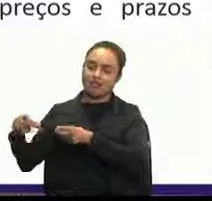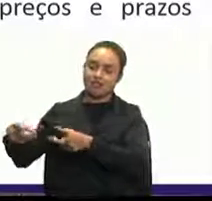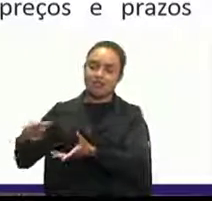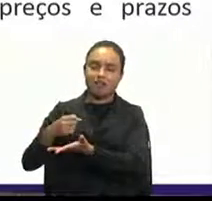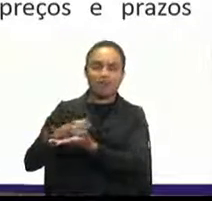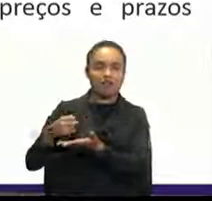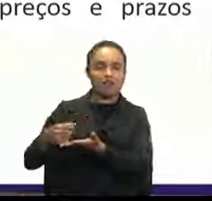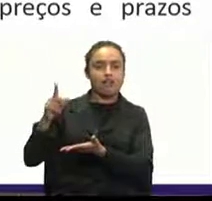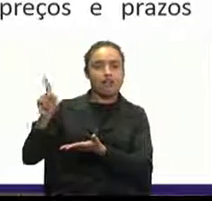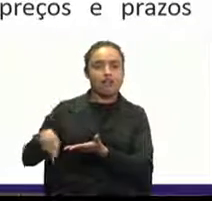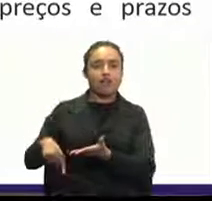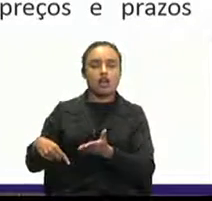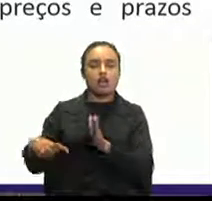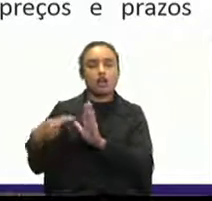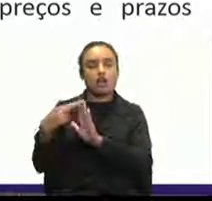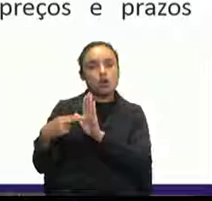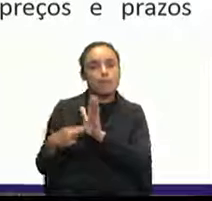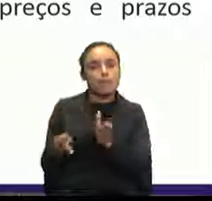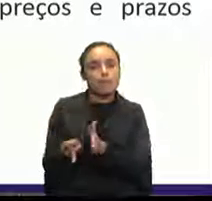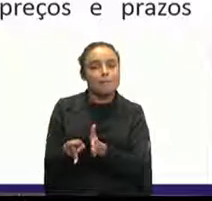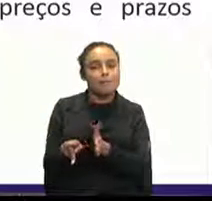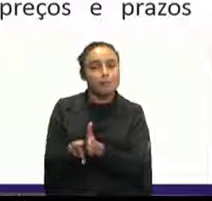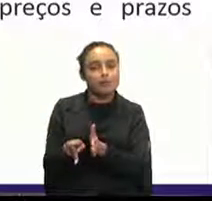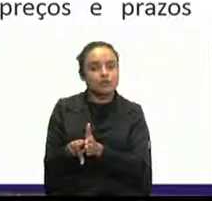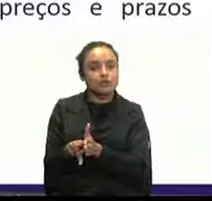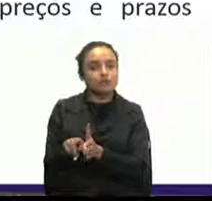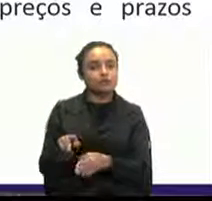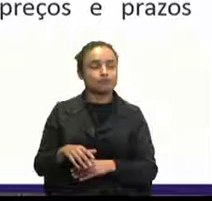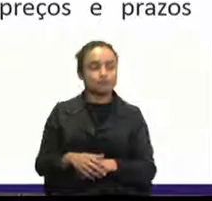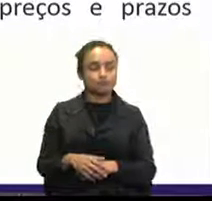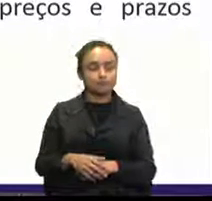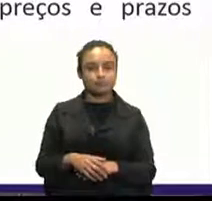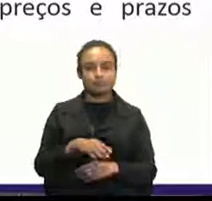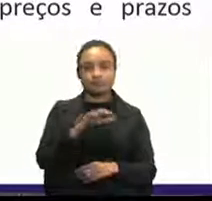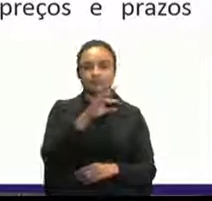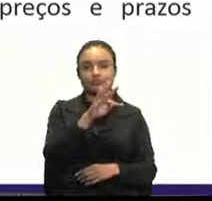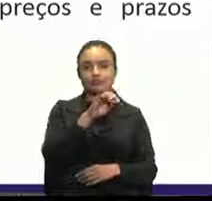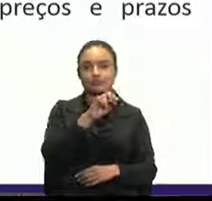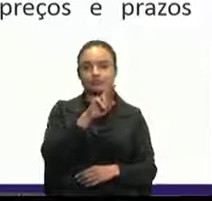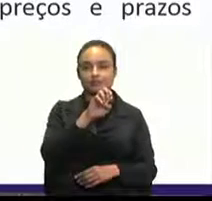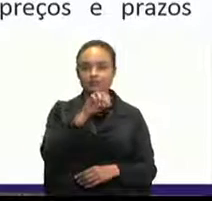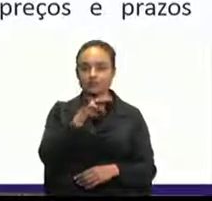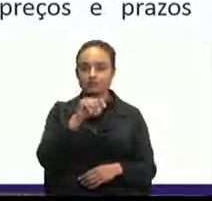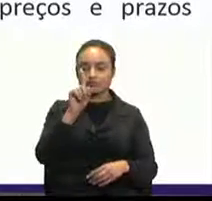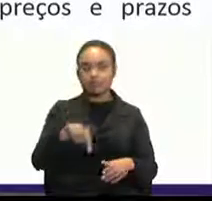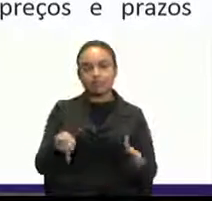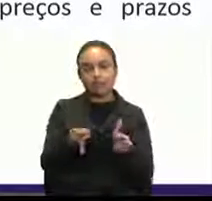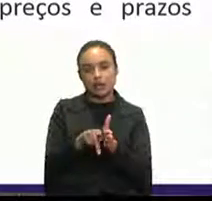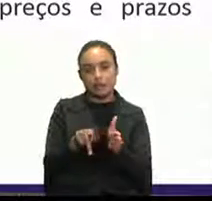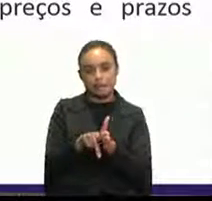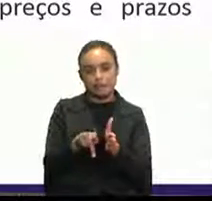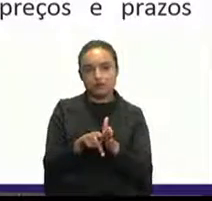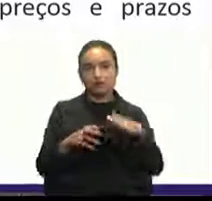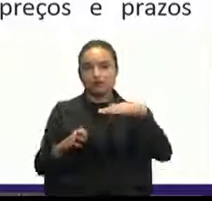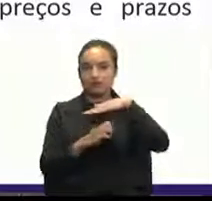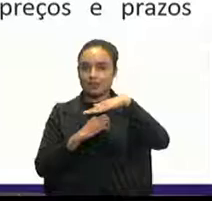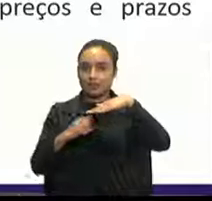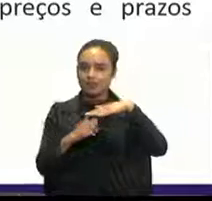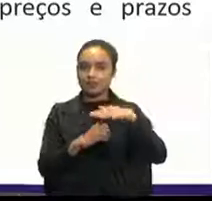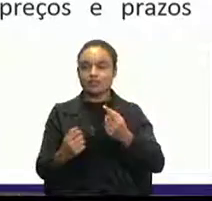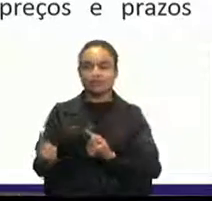padronizado o contrato a termo no mercado a termo ele já é um contrato personalizado mercado de